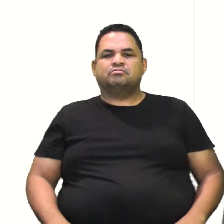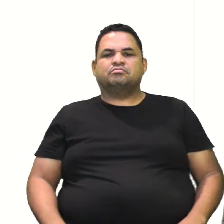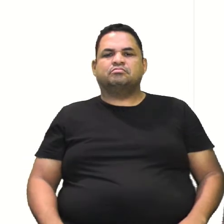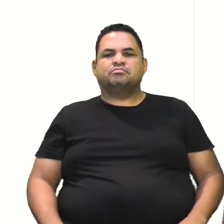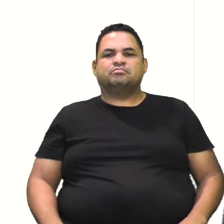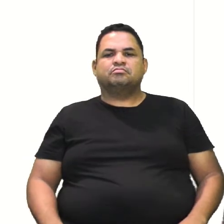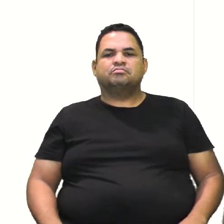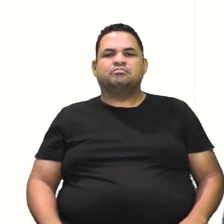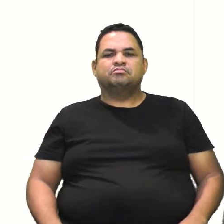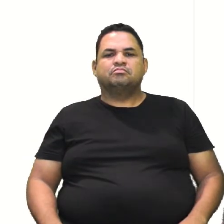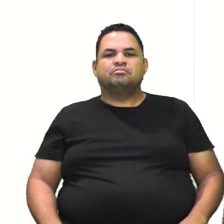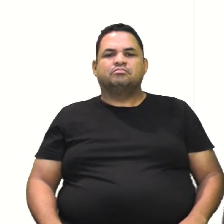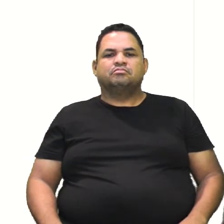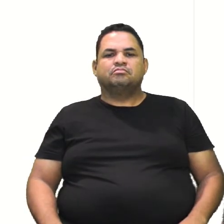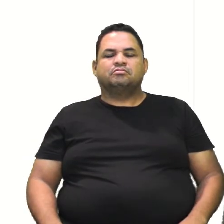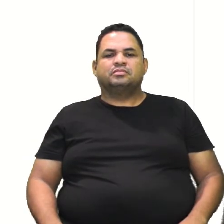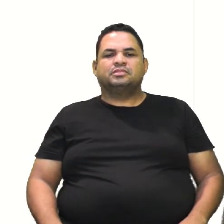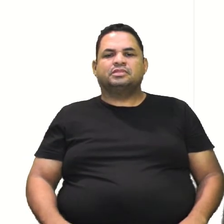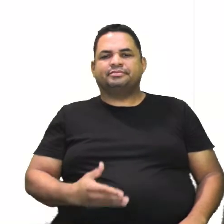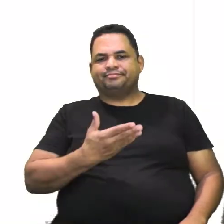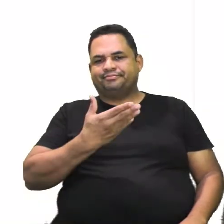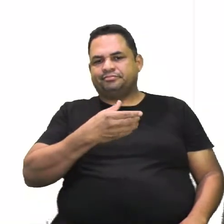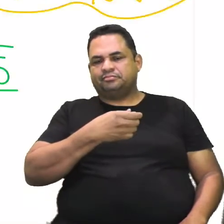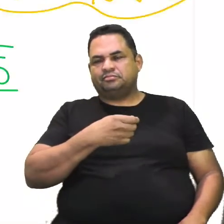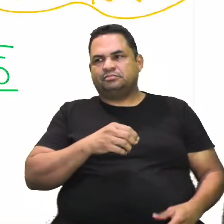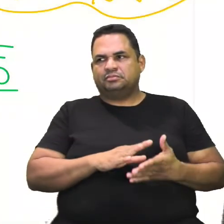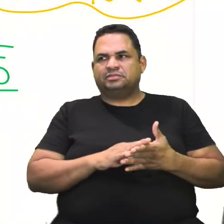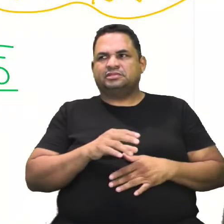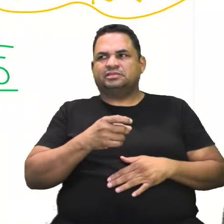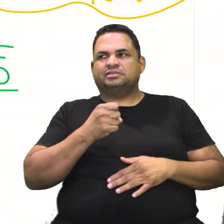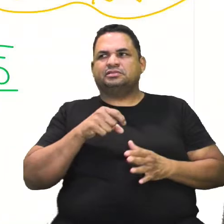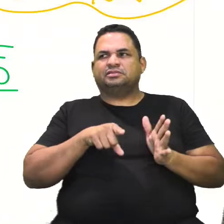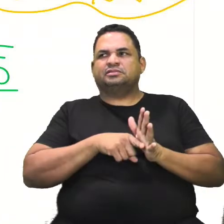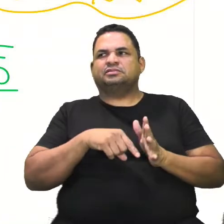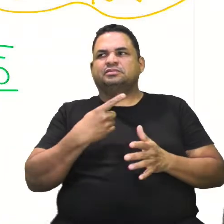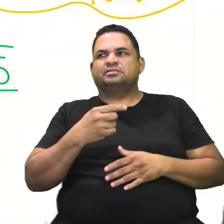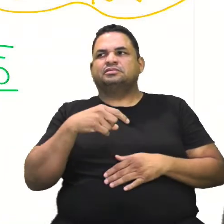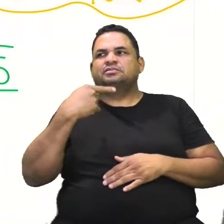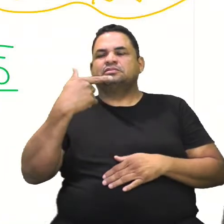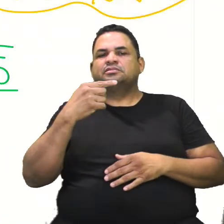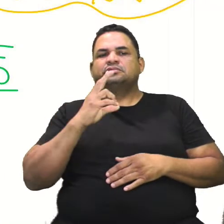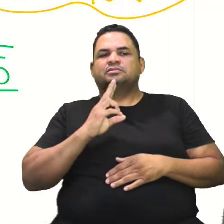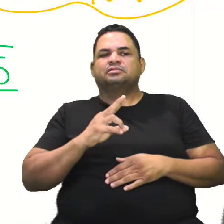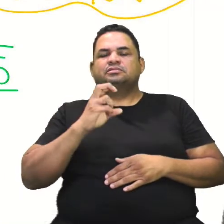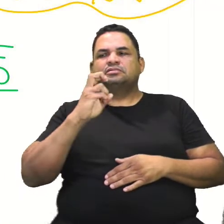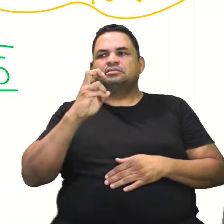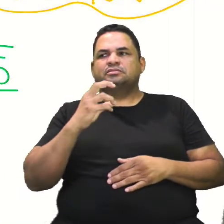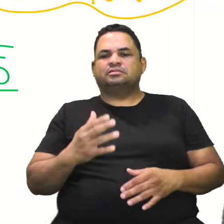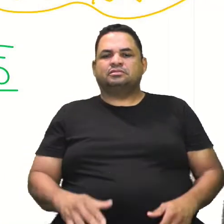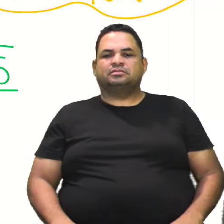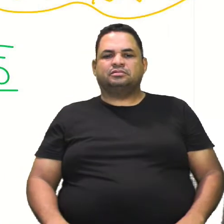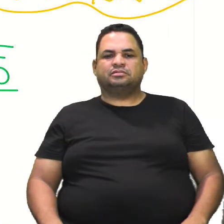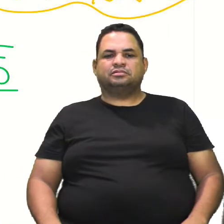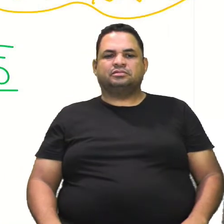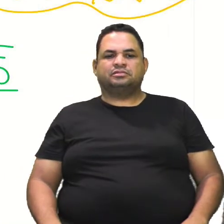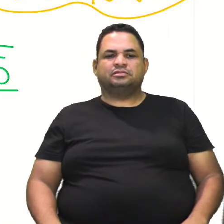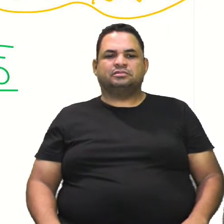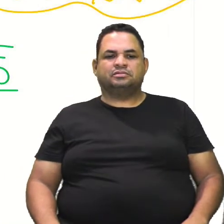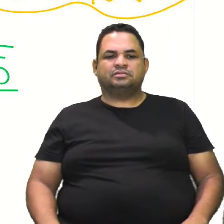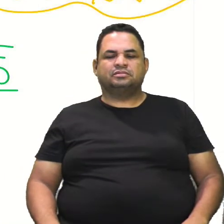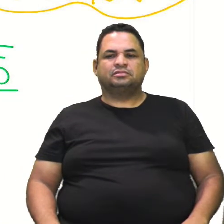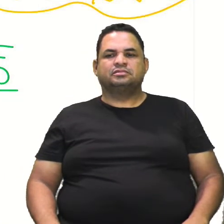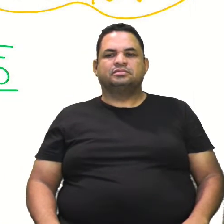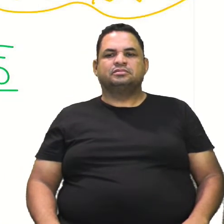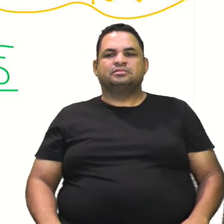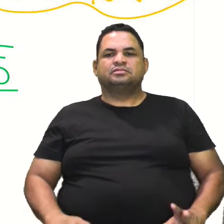mais y menos 3? X menos 1 ao quadrado mais y menos 1 ao quadrado igual a 5? Foi. Olha lá. O centro, o raio,